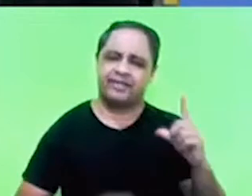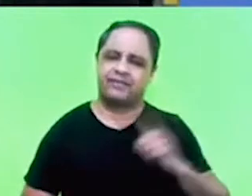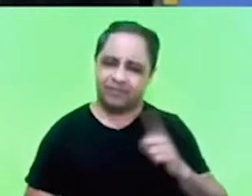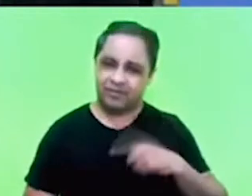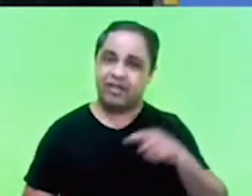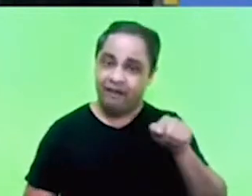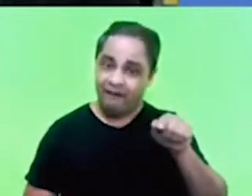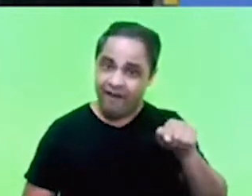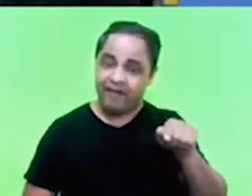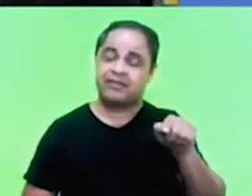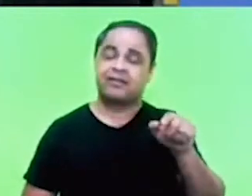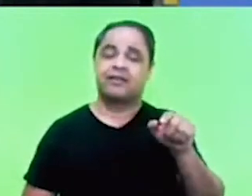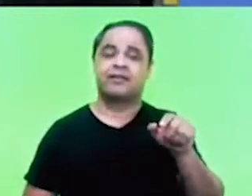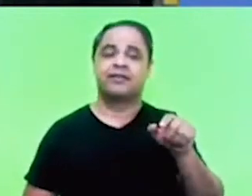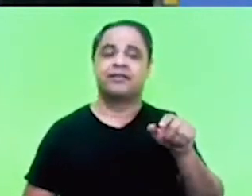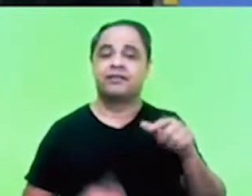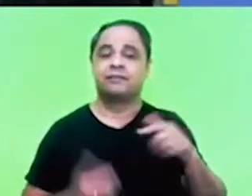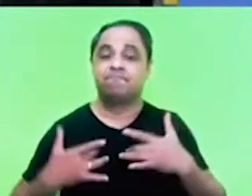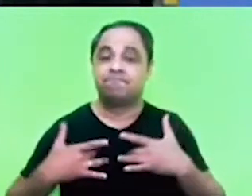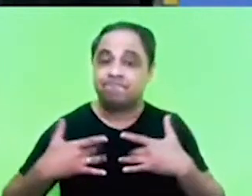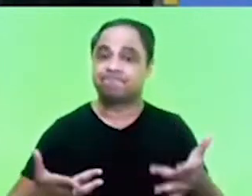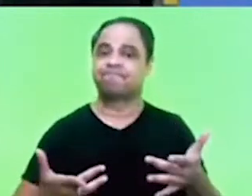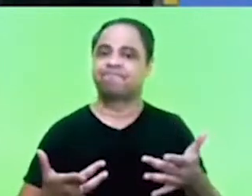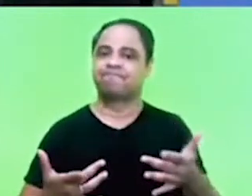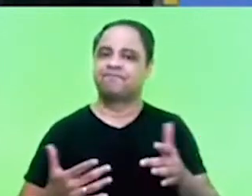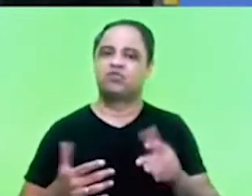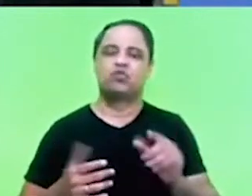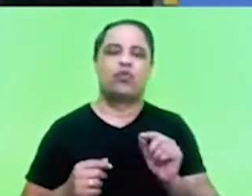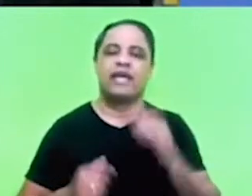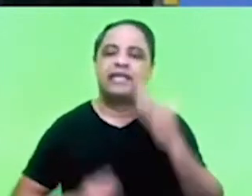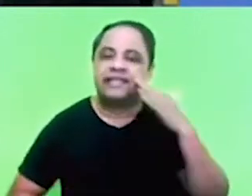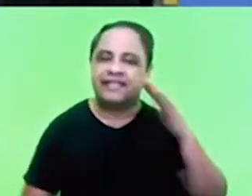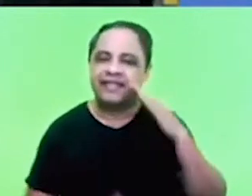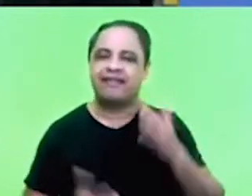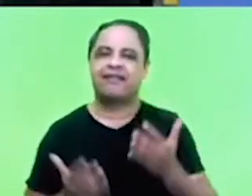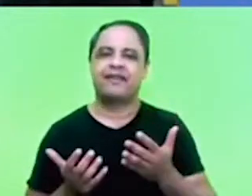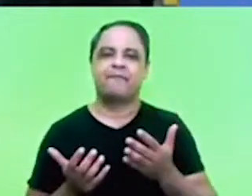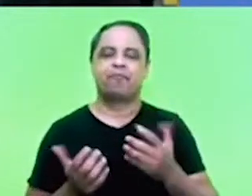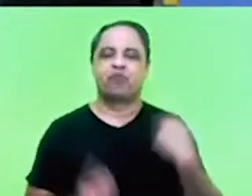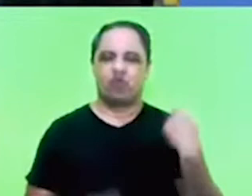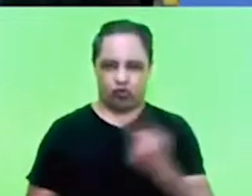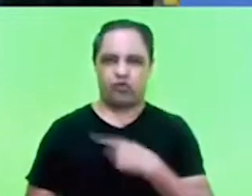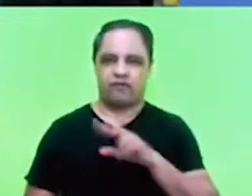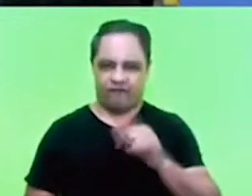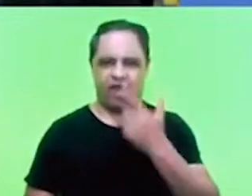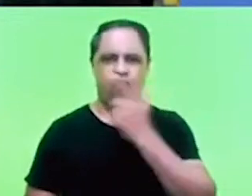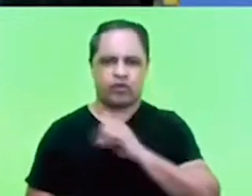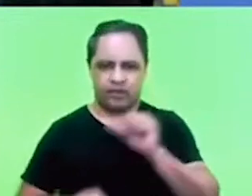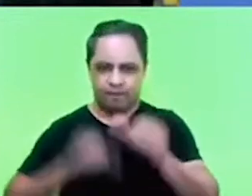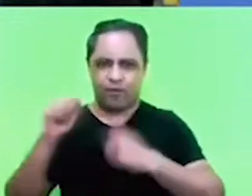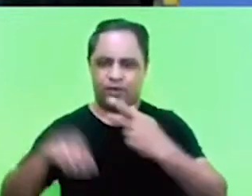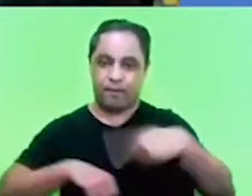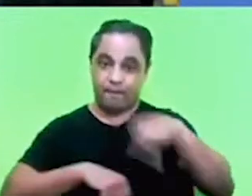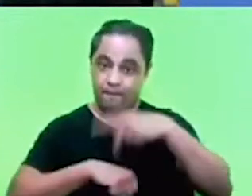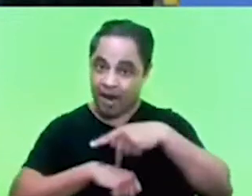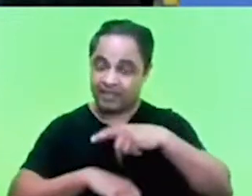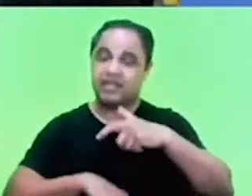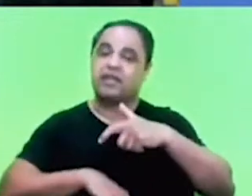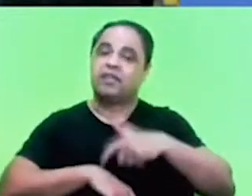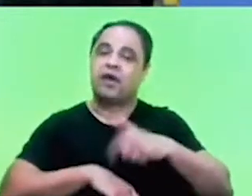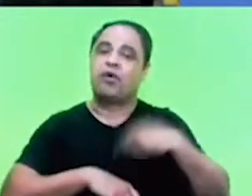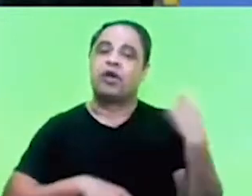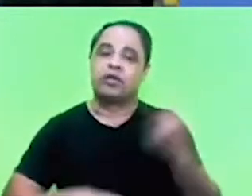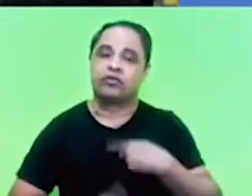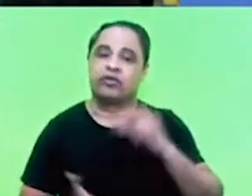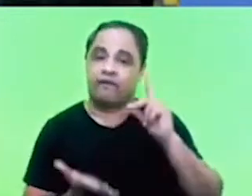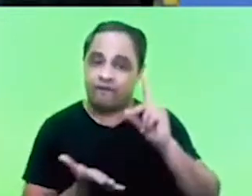esta disposição, entendeu? De entender que, assim, a gente vai conseguir mudar o país na hora que a gente realmente todo